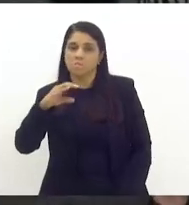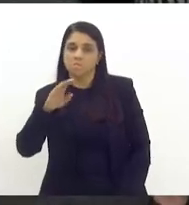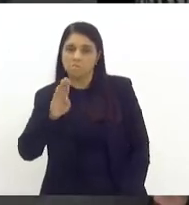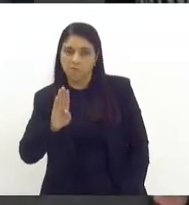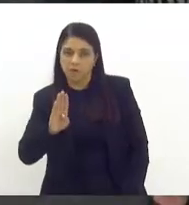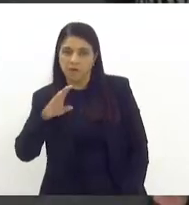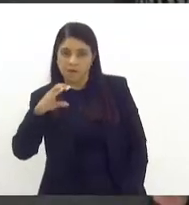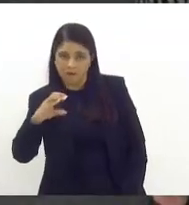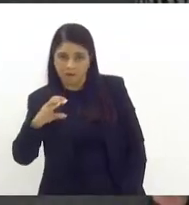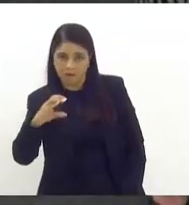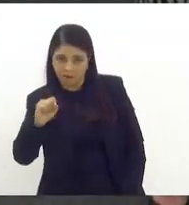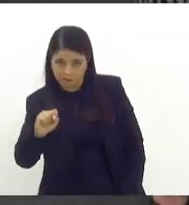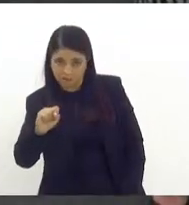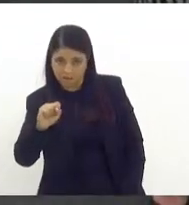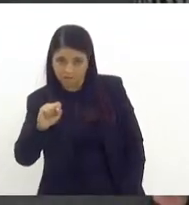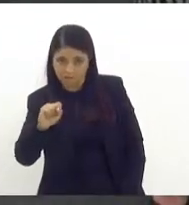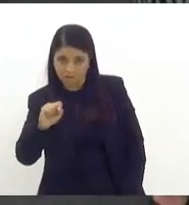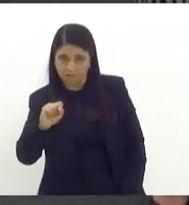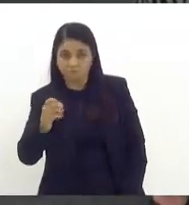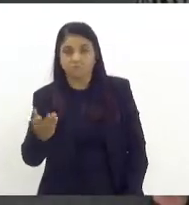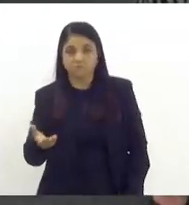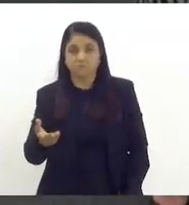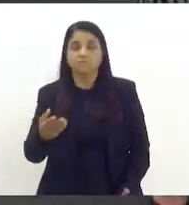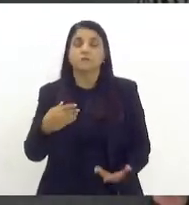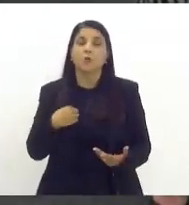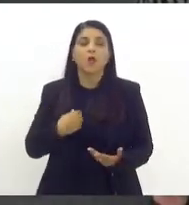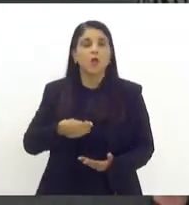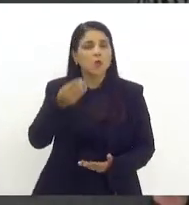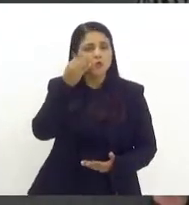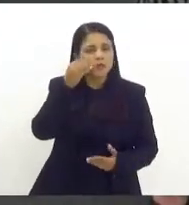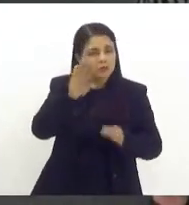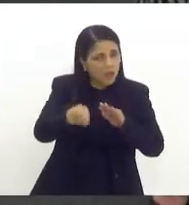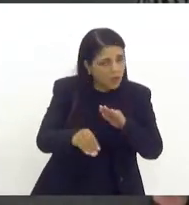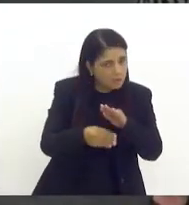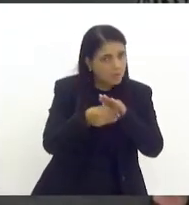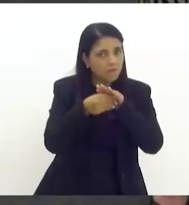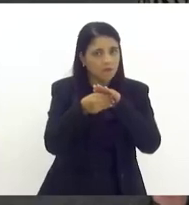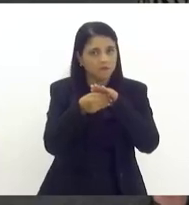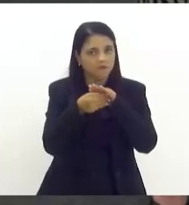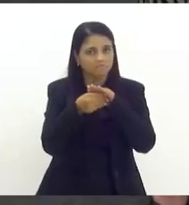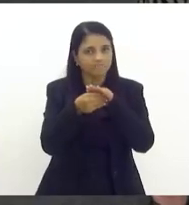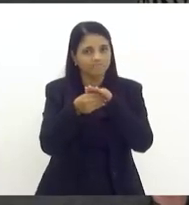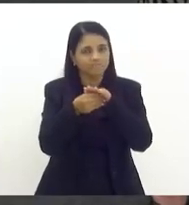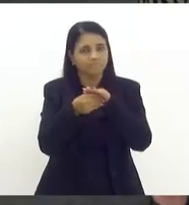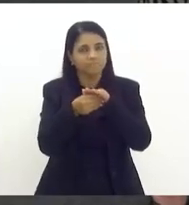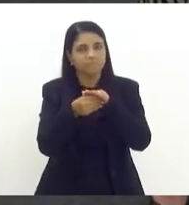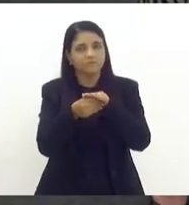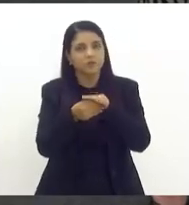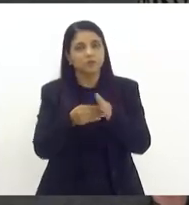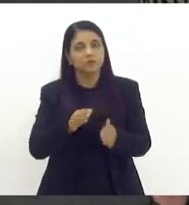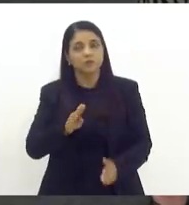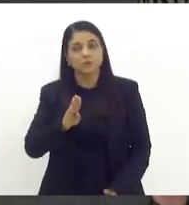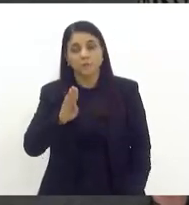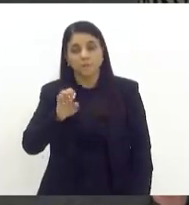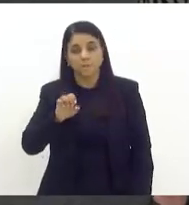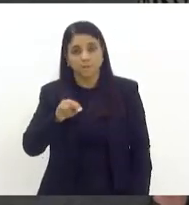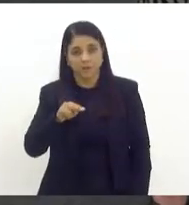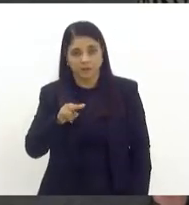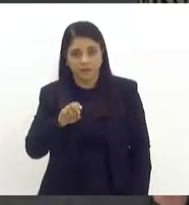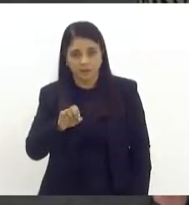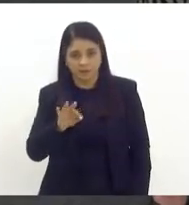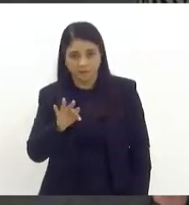da relevância é isso porque os benefícios fiscais estão com seus